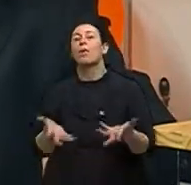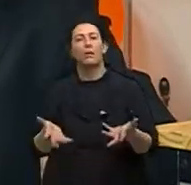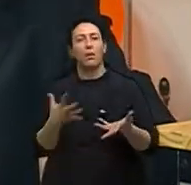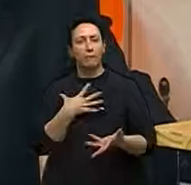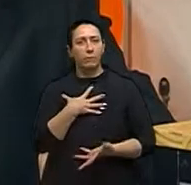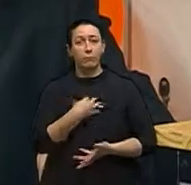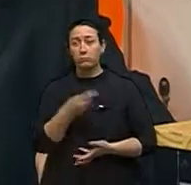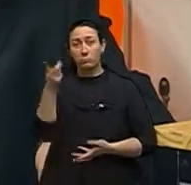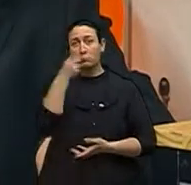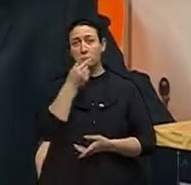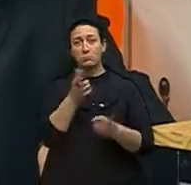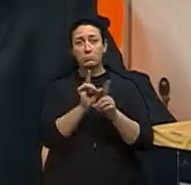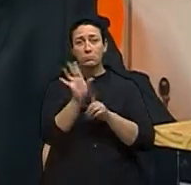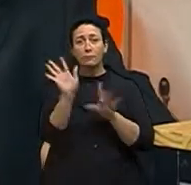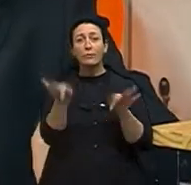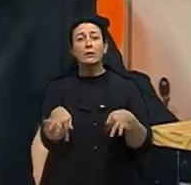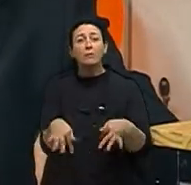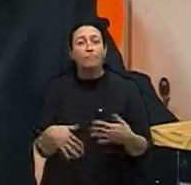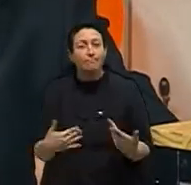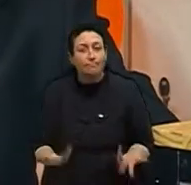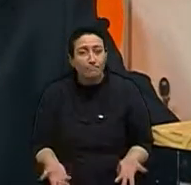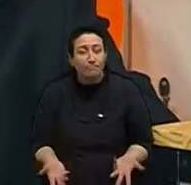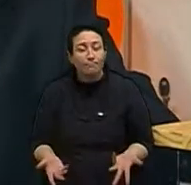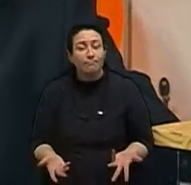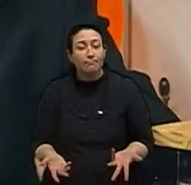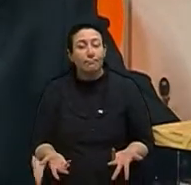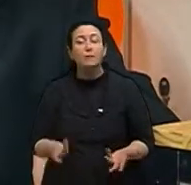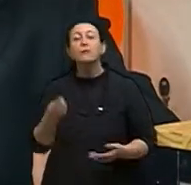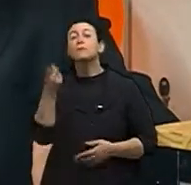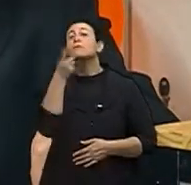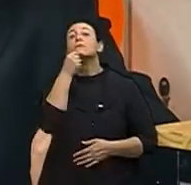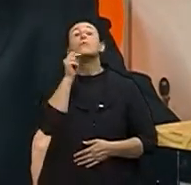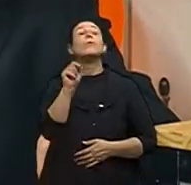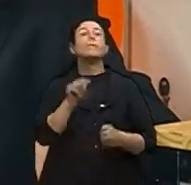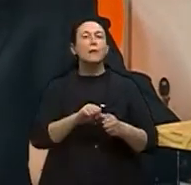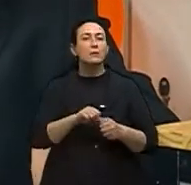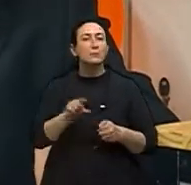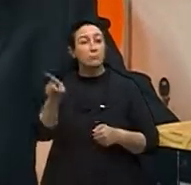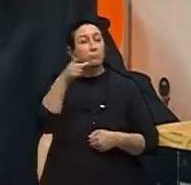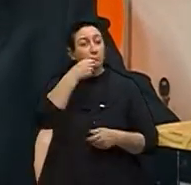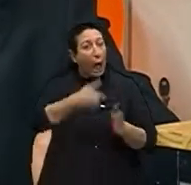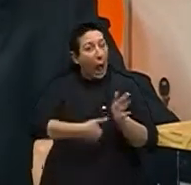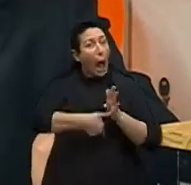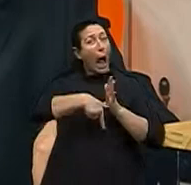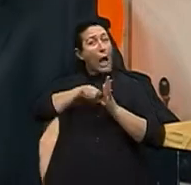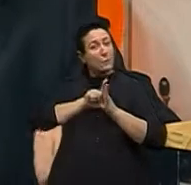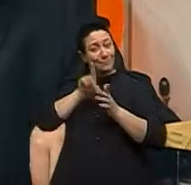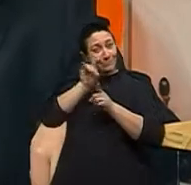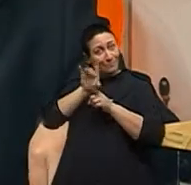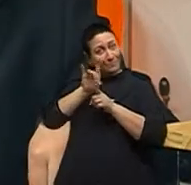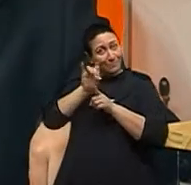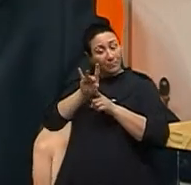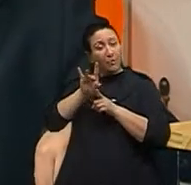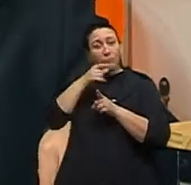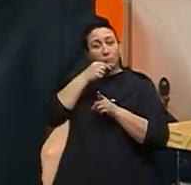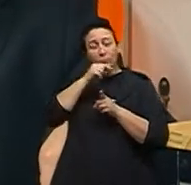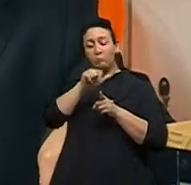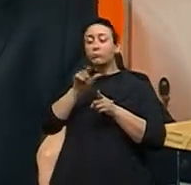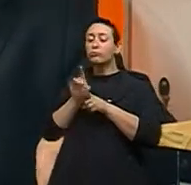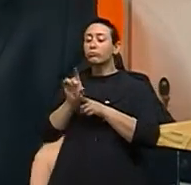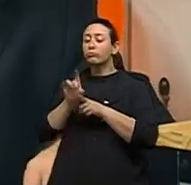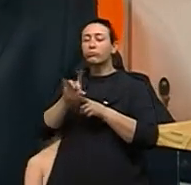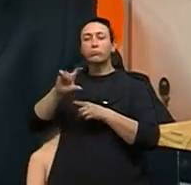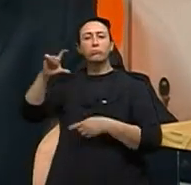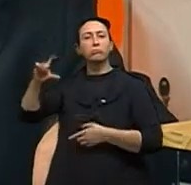E aí ele não tem mais ejaculação ele não pode mais ele fez congelamento do esperma antes para poder